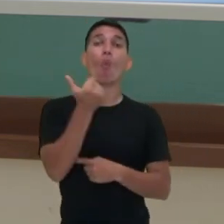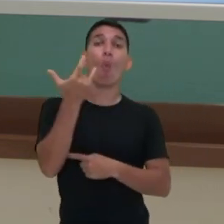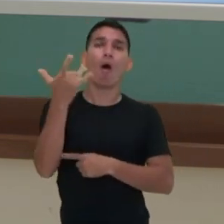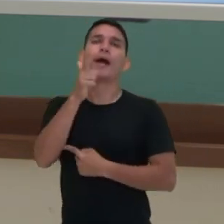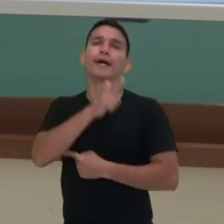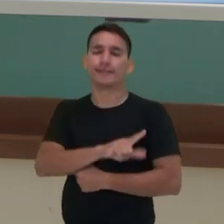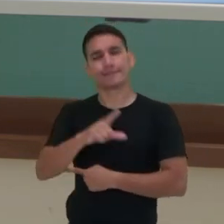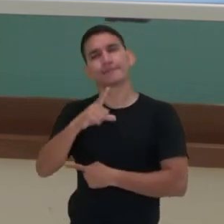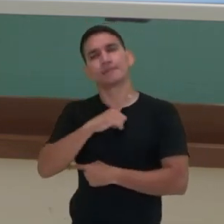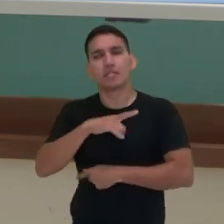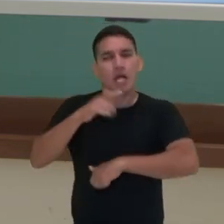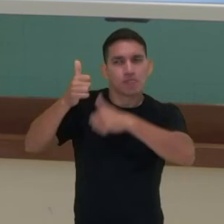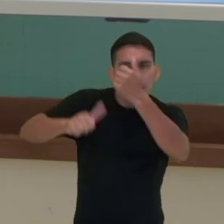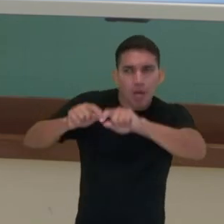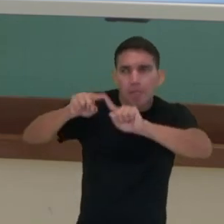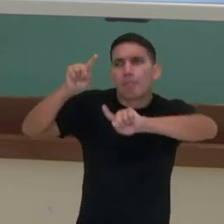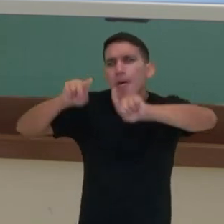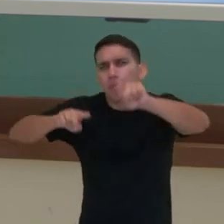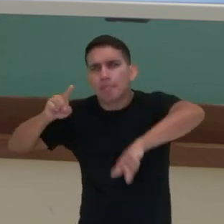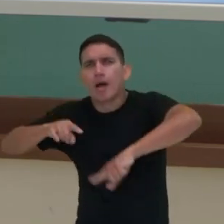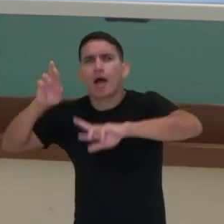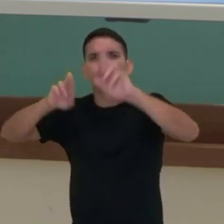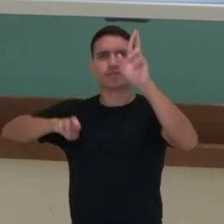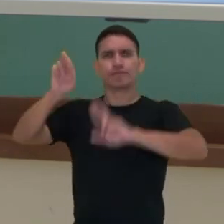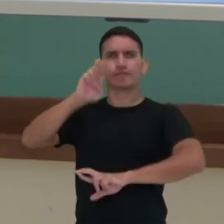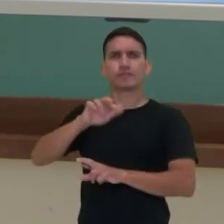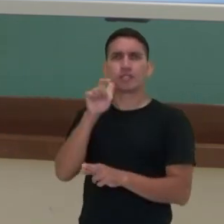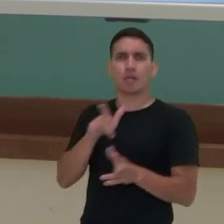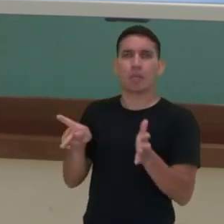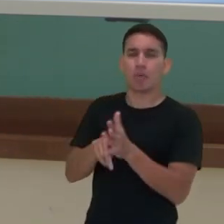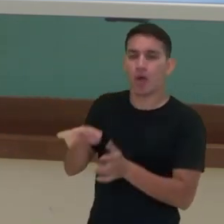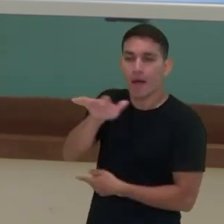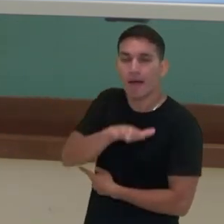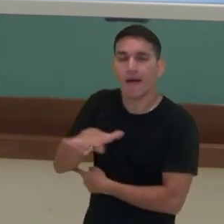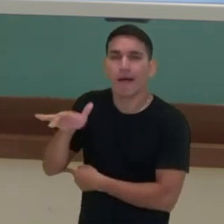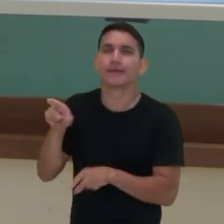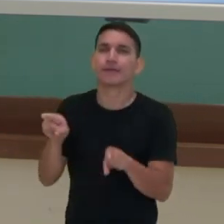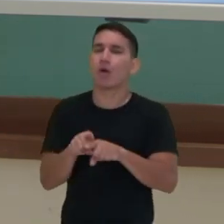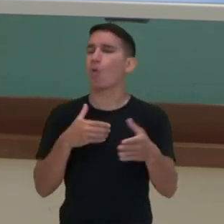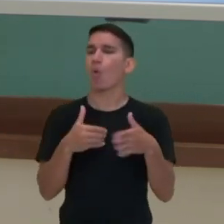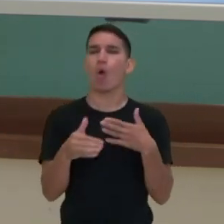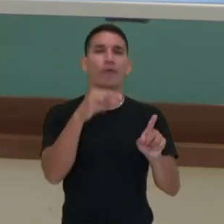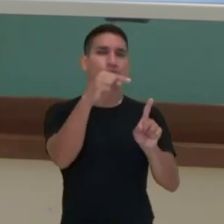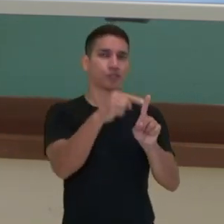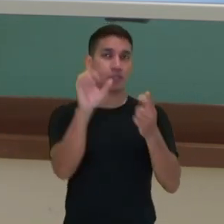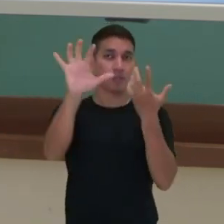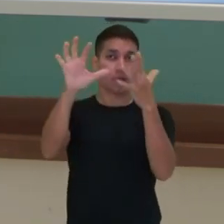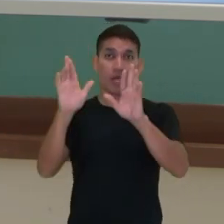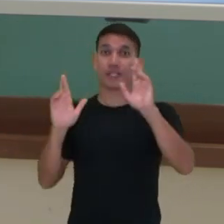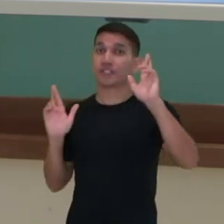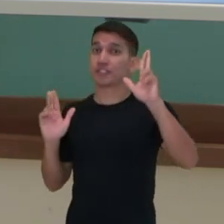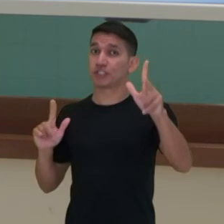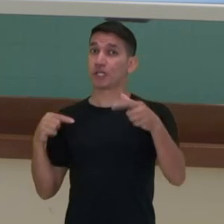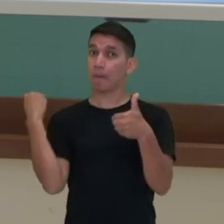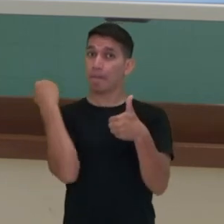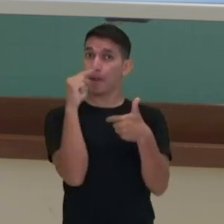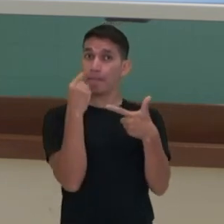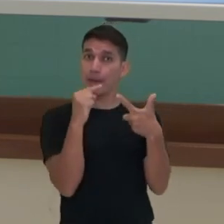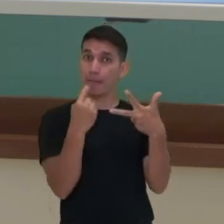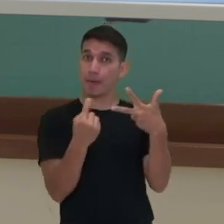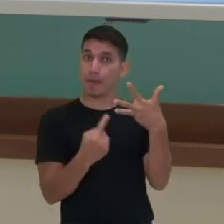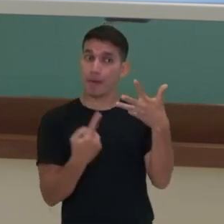quantidades, verificar as quantidades desses fenômenos em qualquer tipo climático. Diferente dos fatores que